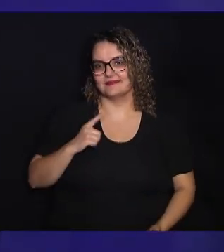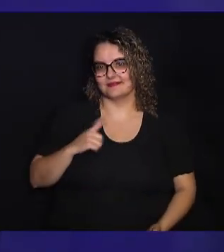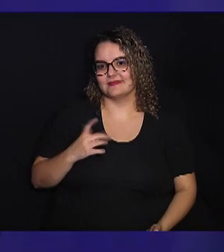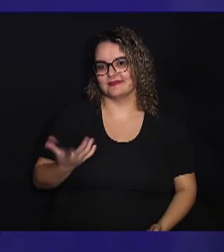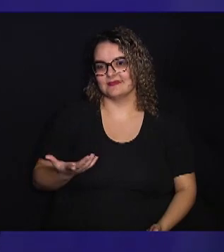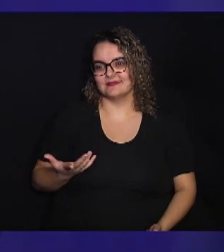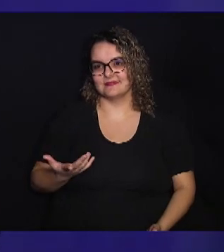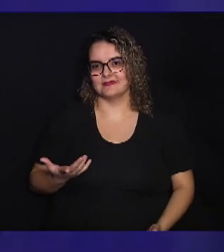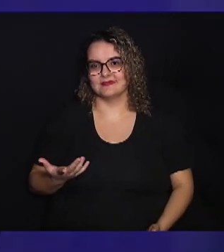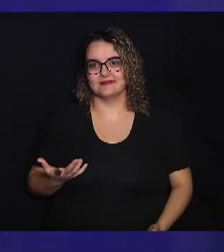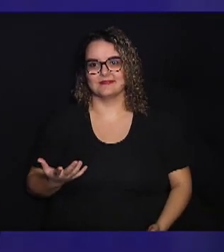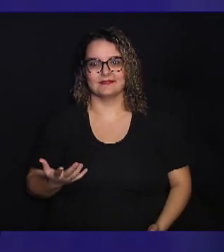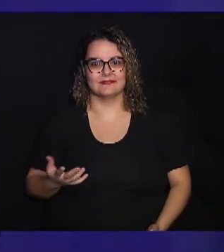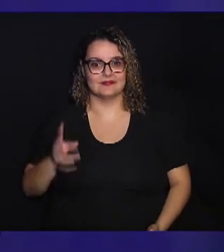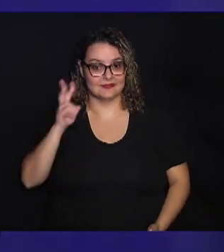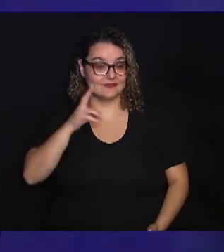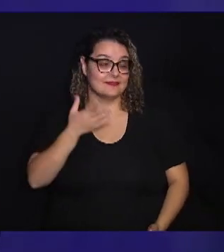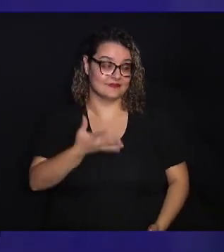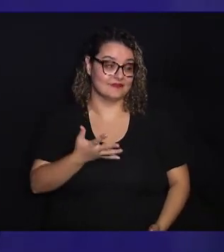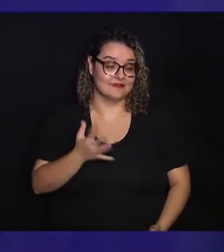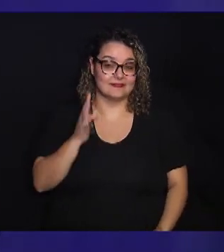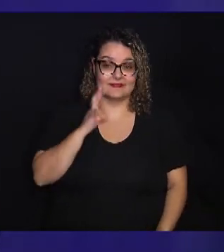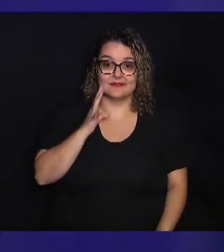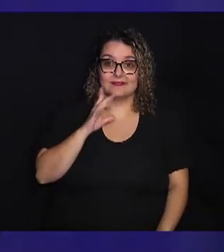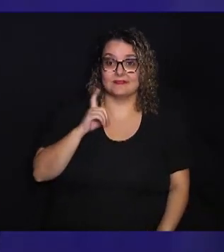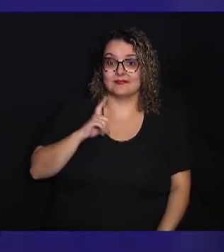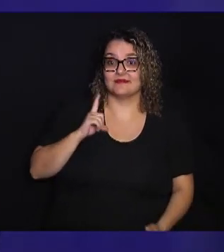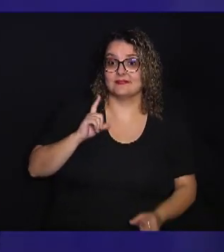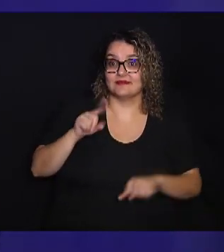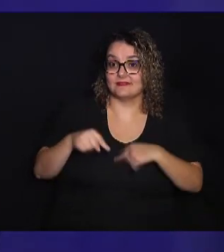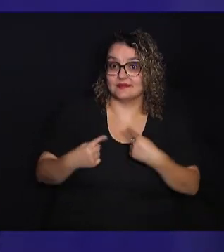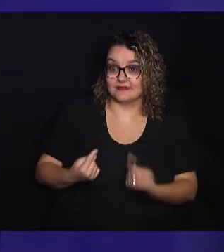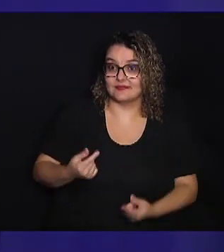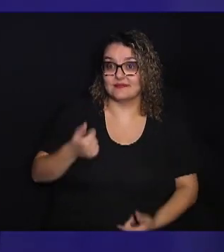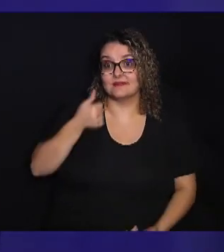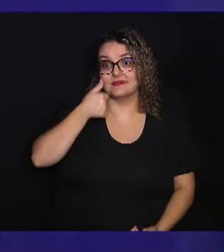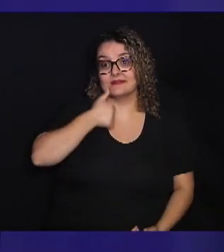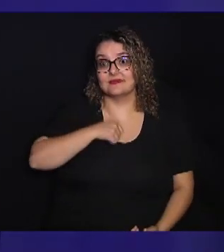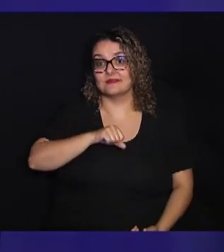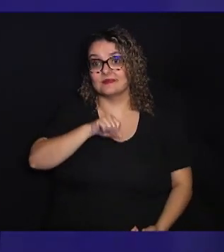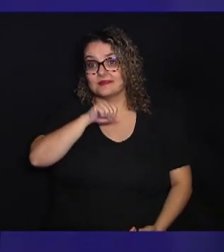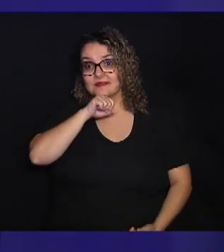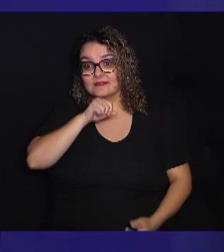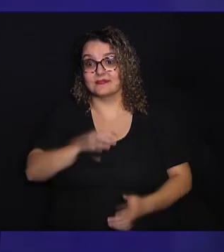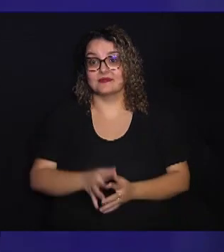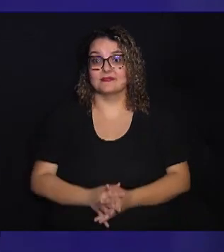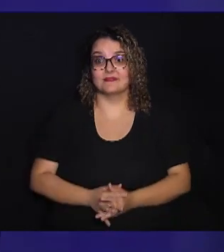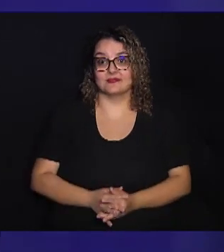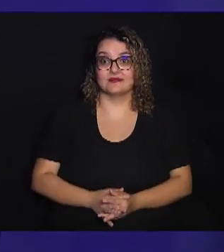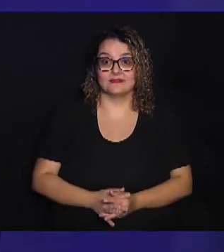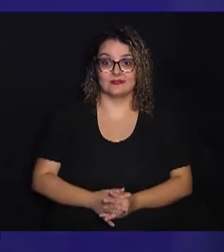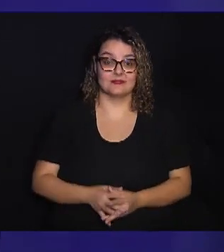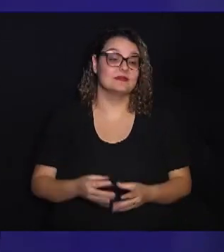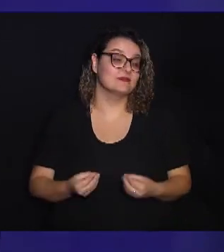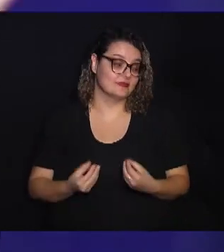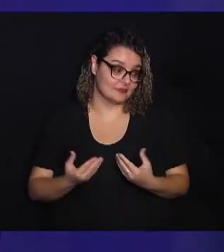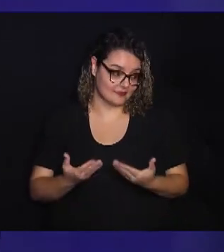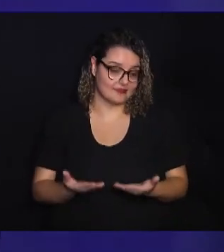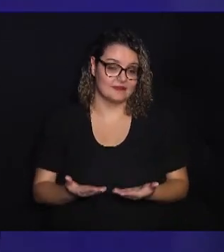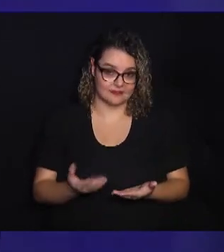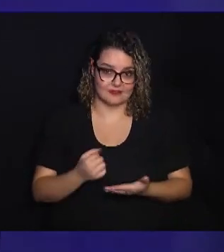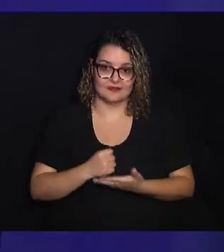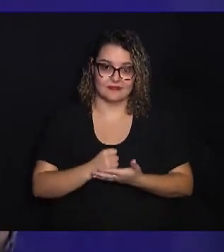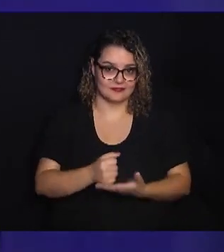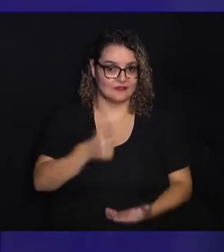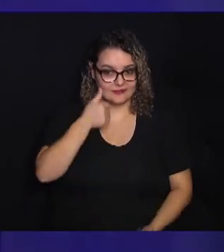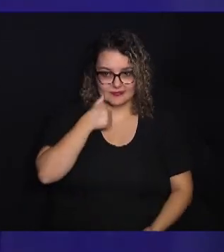muito interessante. Eu tive também um caso de uma mãe que ela levava a filha, né, sempre levou